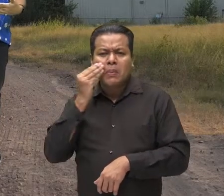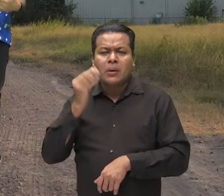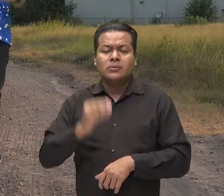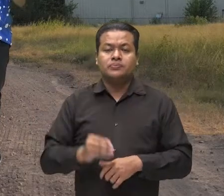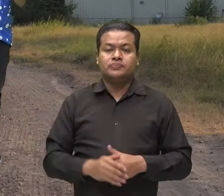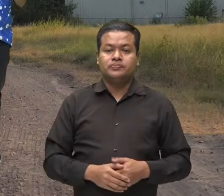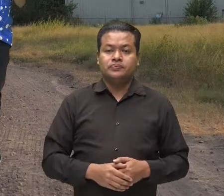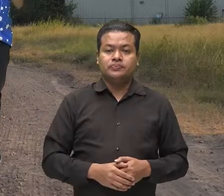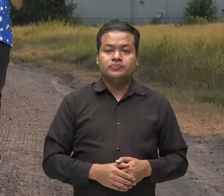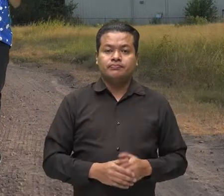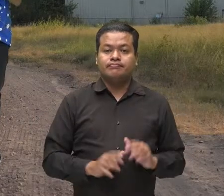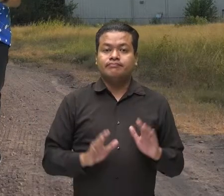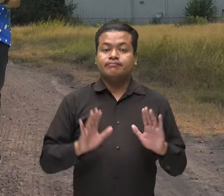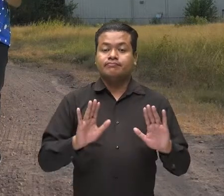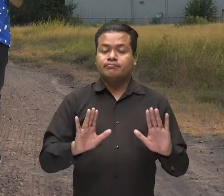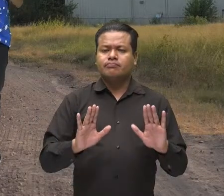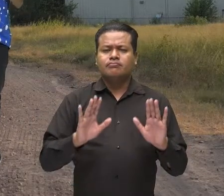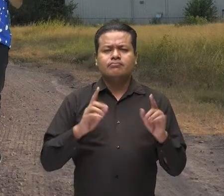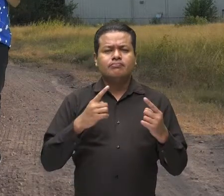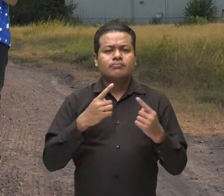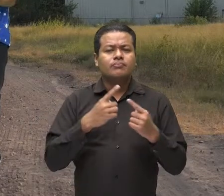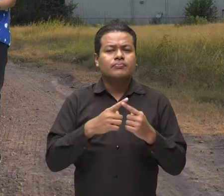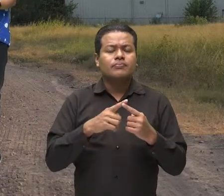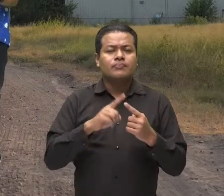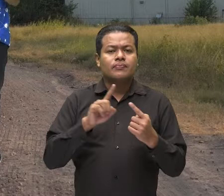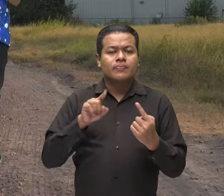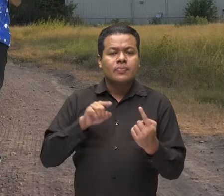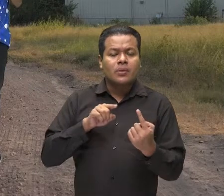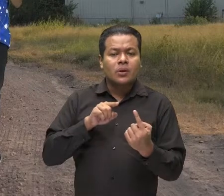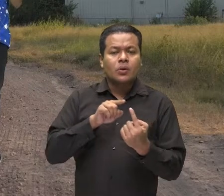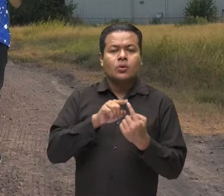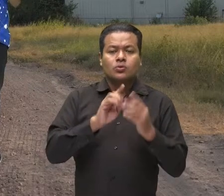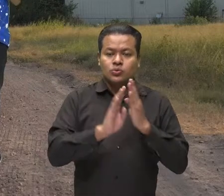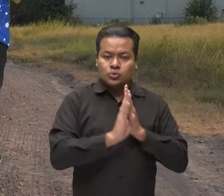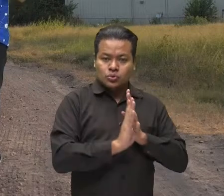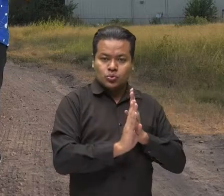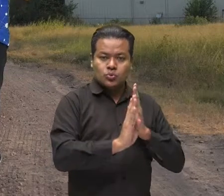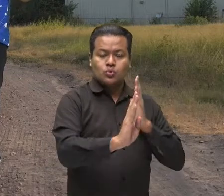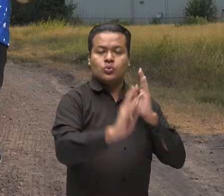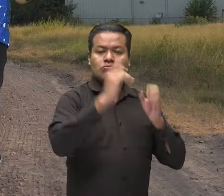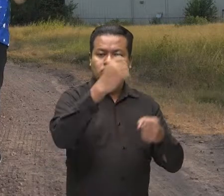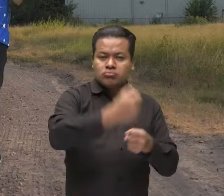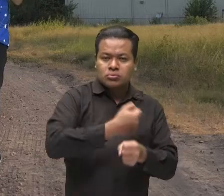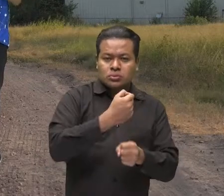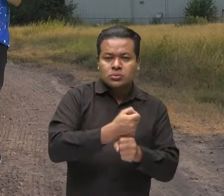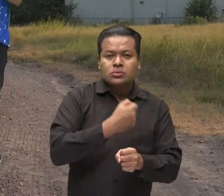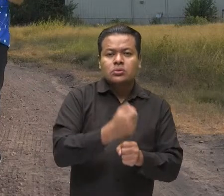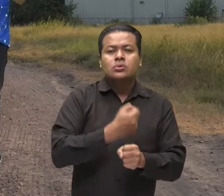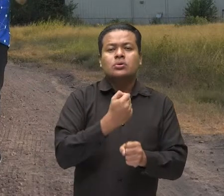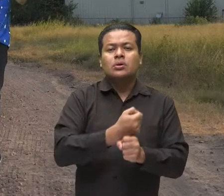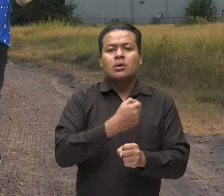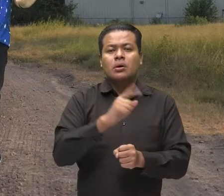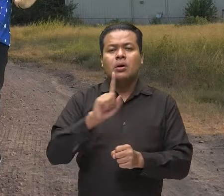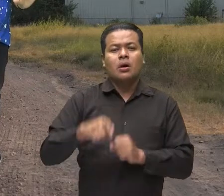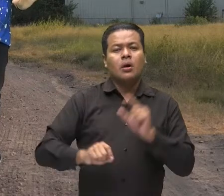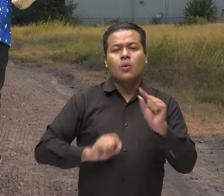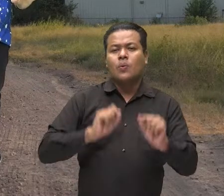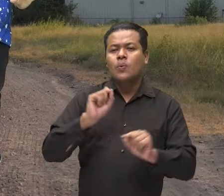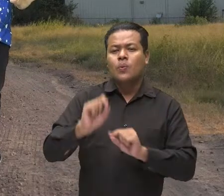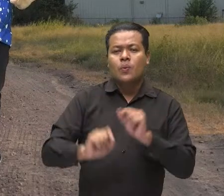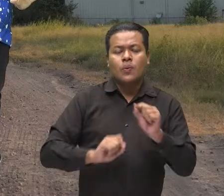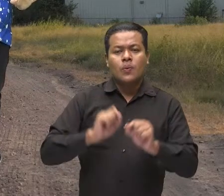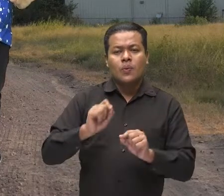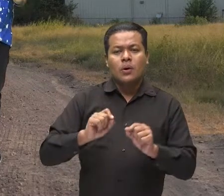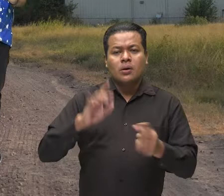aqui, portanto, que essa motivação para a construção dos muros, para esse fechamento mesmo, essa dificuldade de